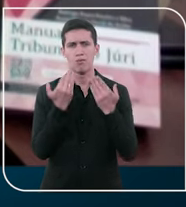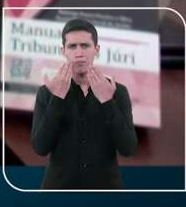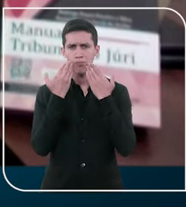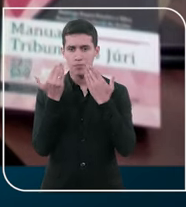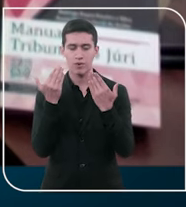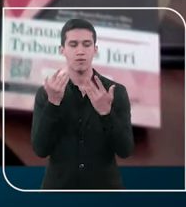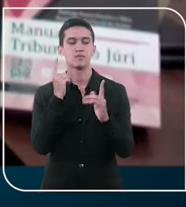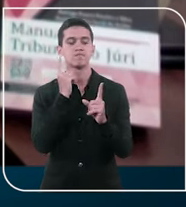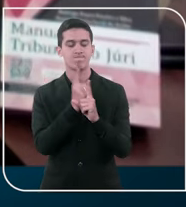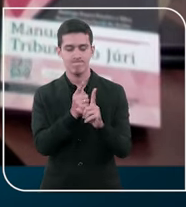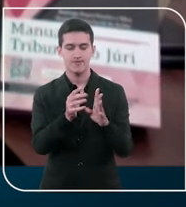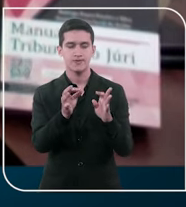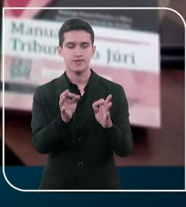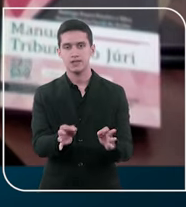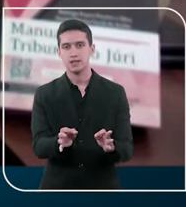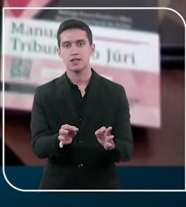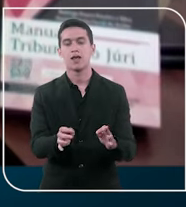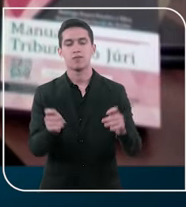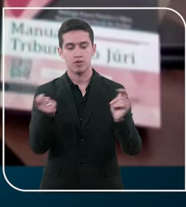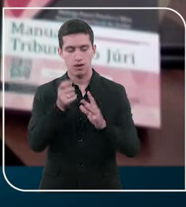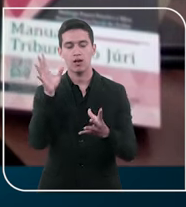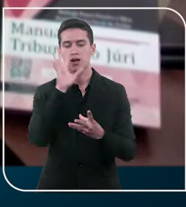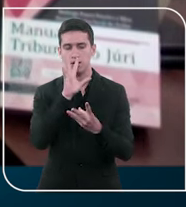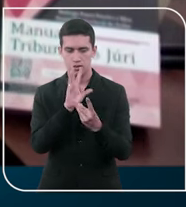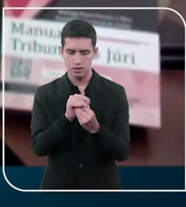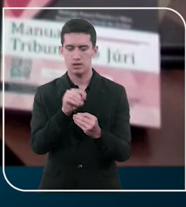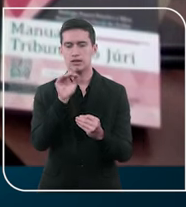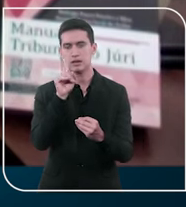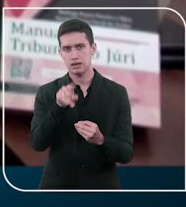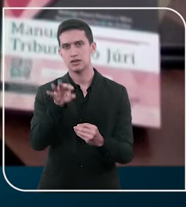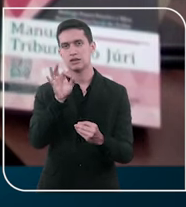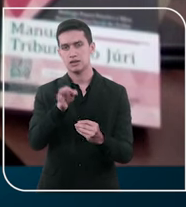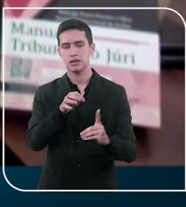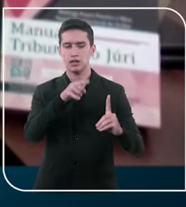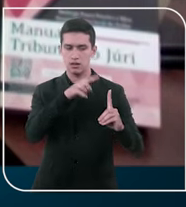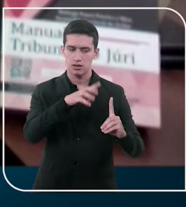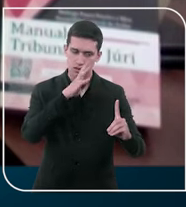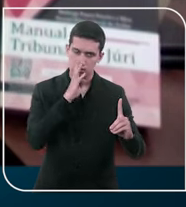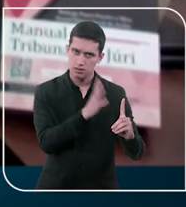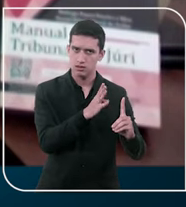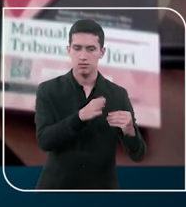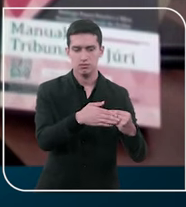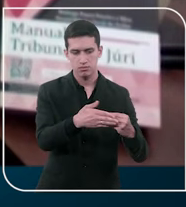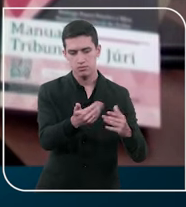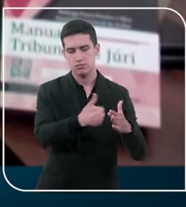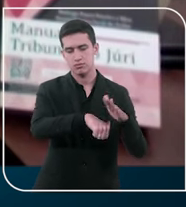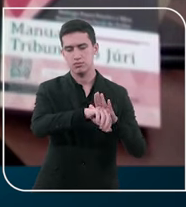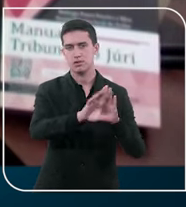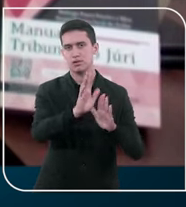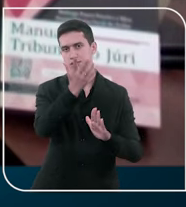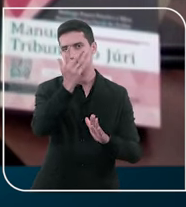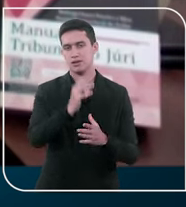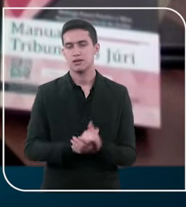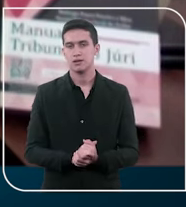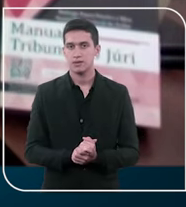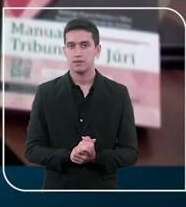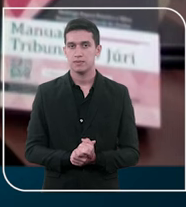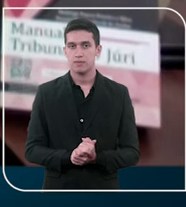sérios que permitam concluir que foi realmente aquele acusado quem cometeu o